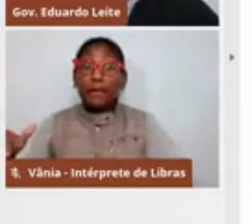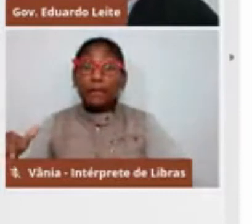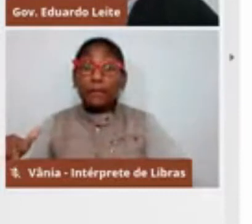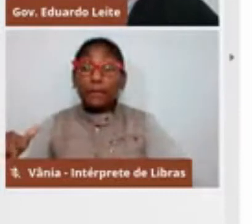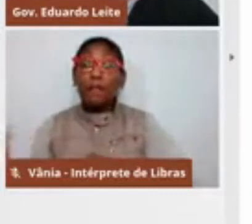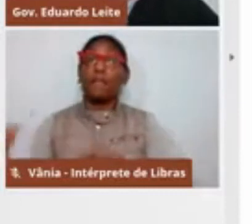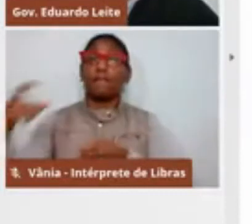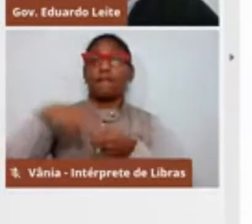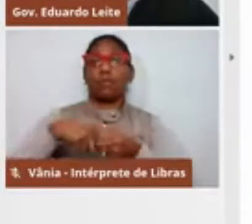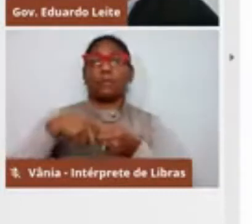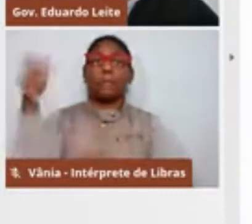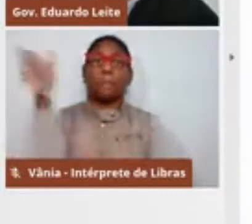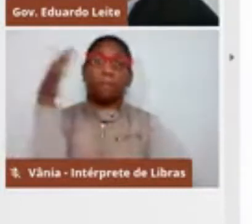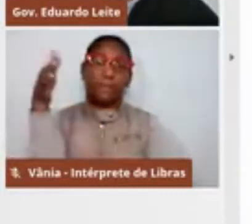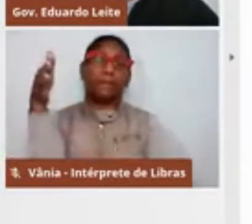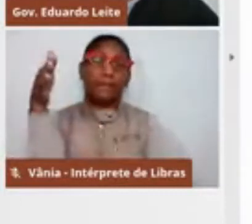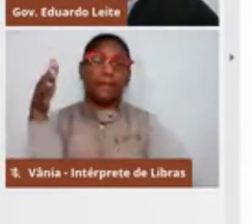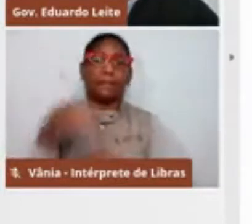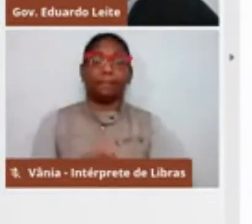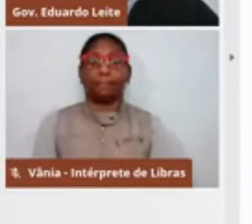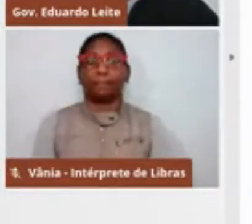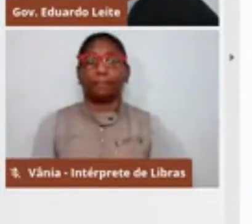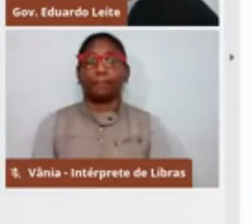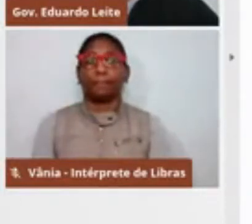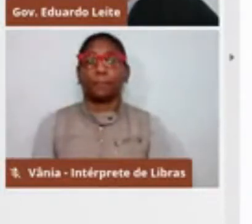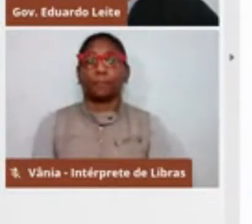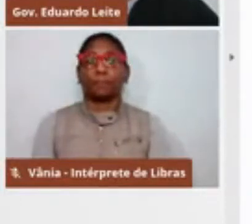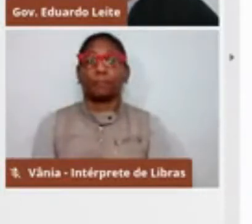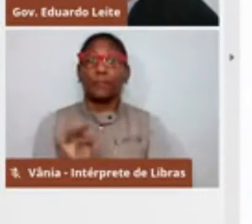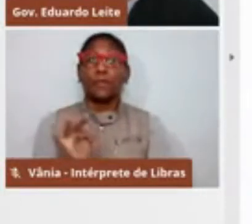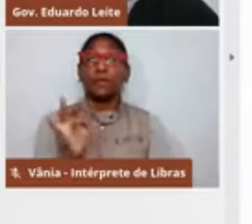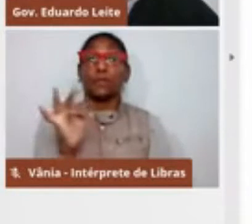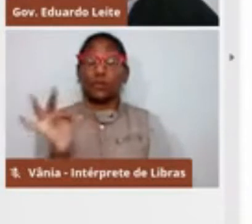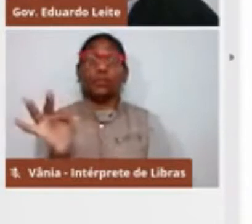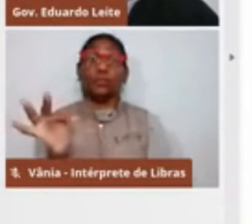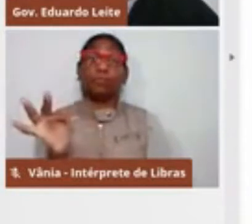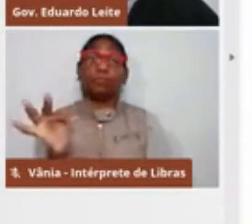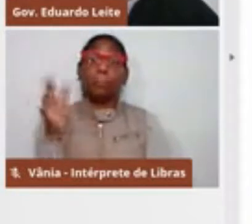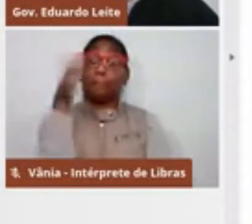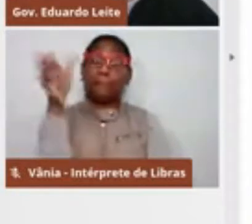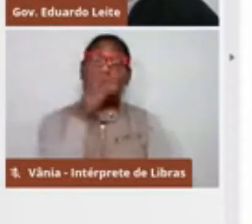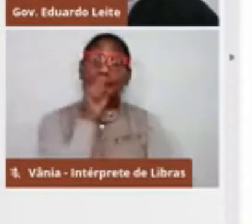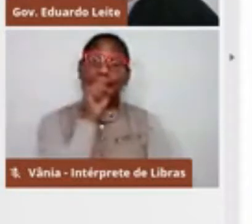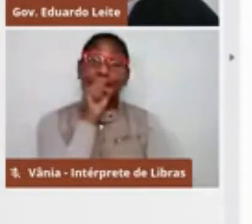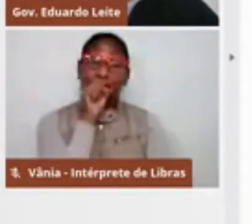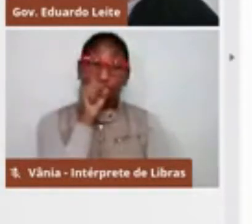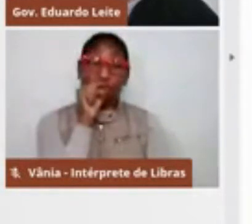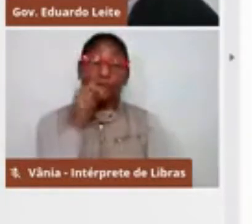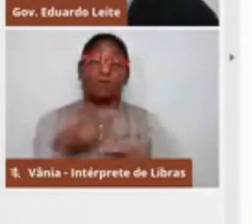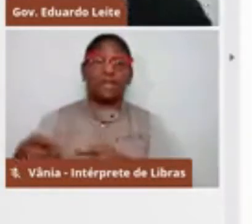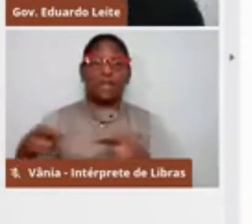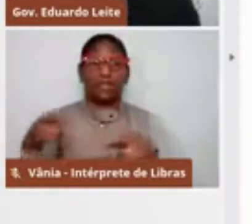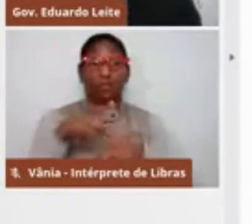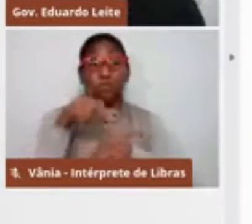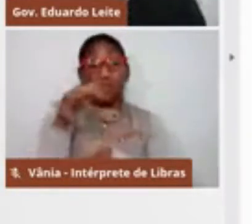estabilização para, eventualmente, no futuro, ter um retorno à bandeira laranja na região de Passo